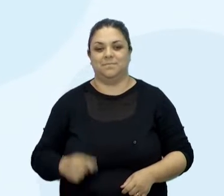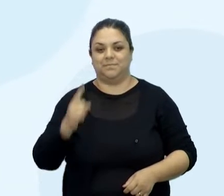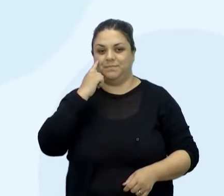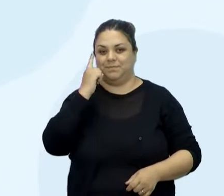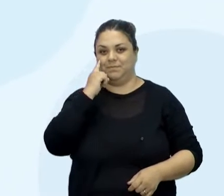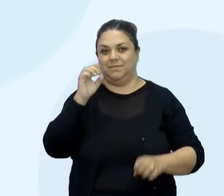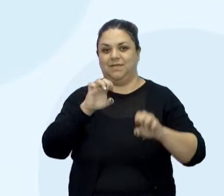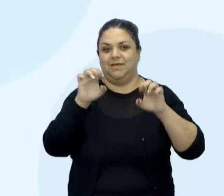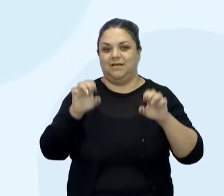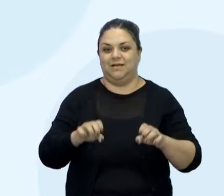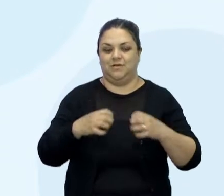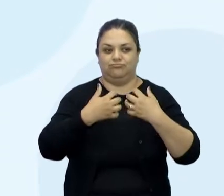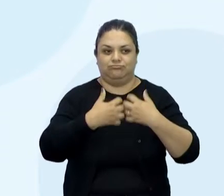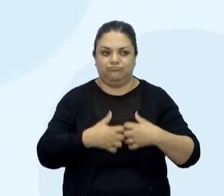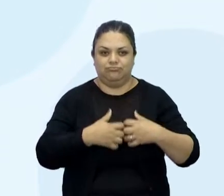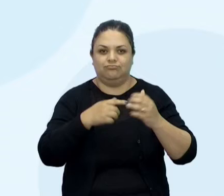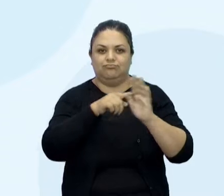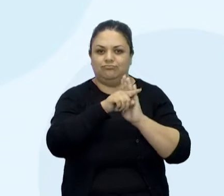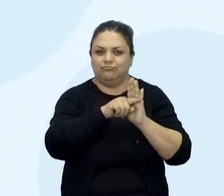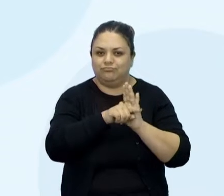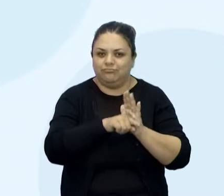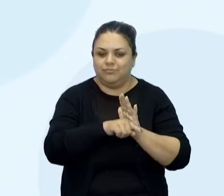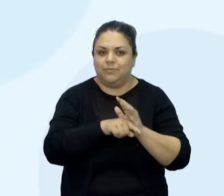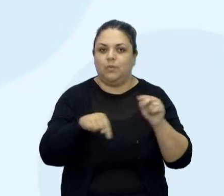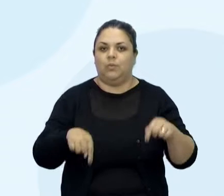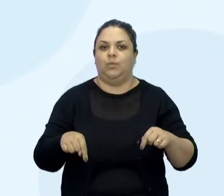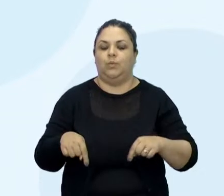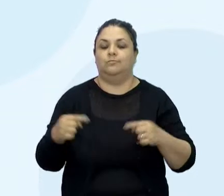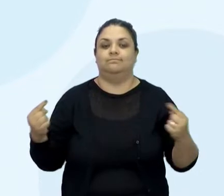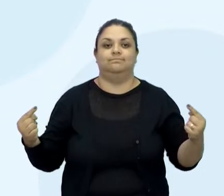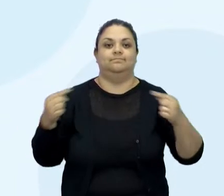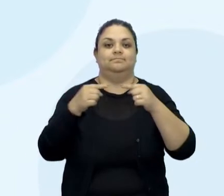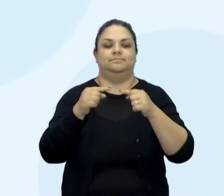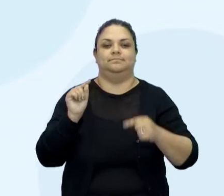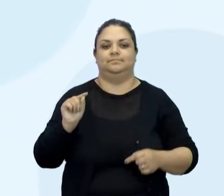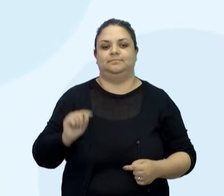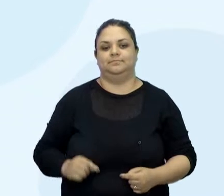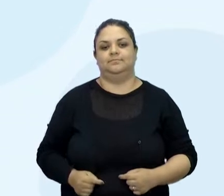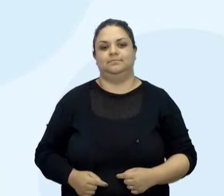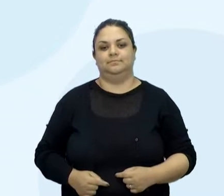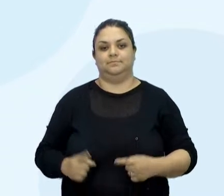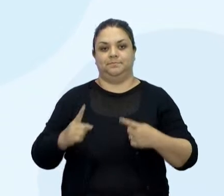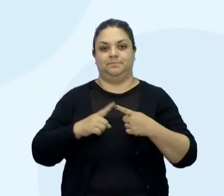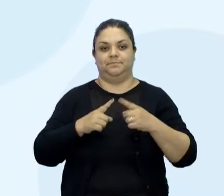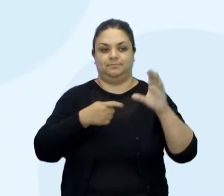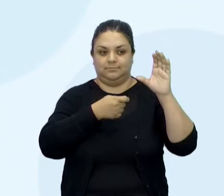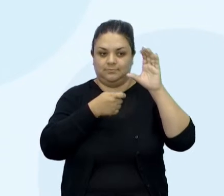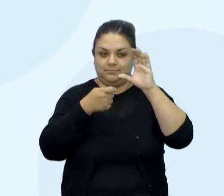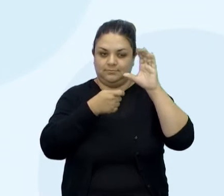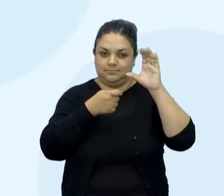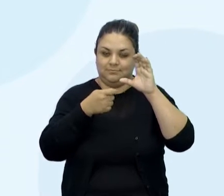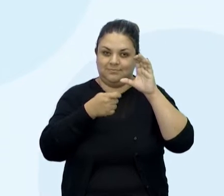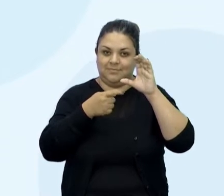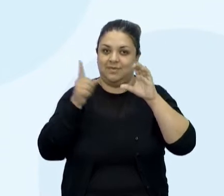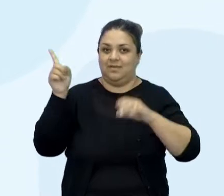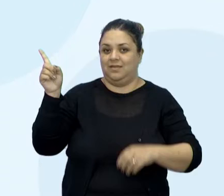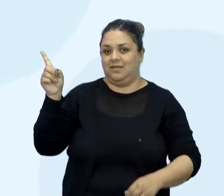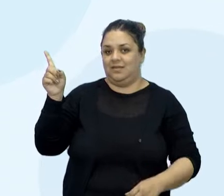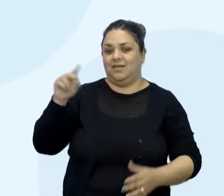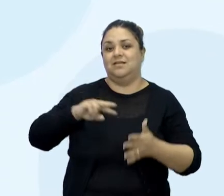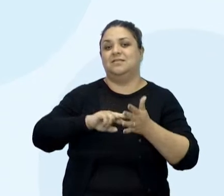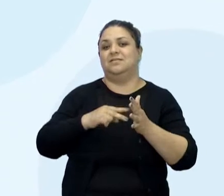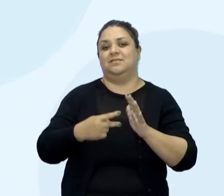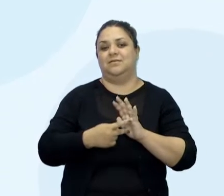eixos estruturantes dessa aula. Nós trabalhamos com 2 eixos estruturantes. O primeiro deles, está aparecendo o desenho na tela, que é